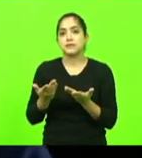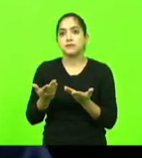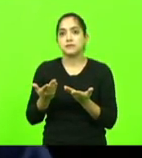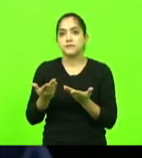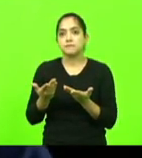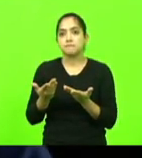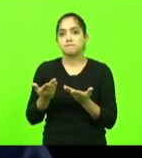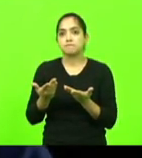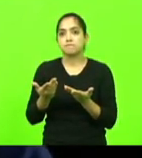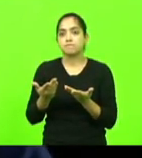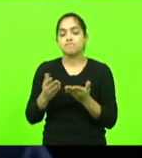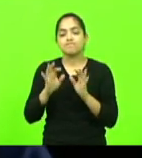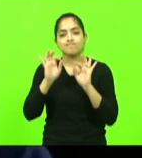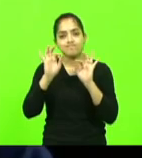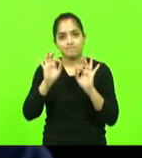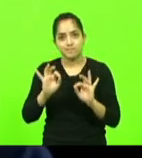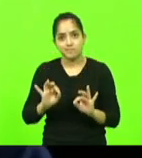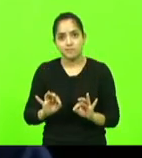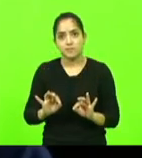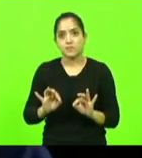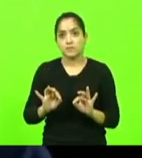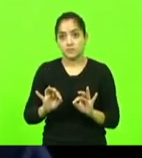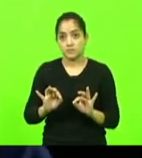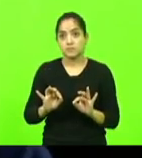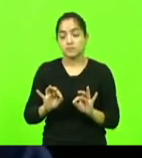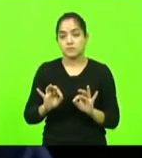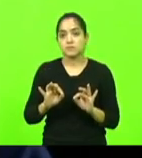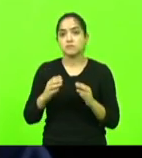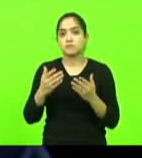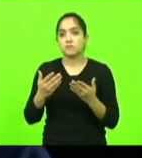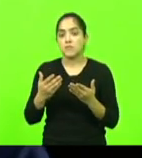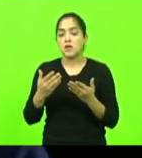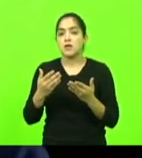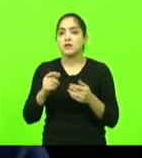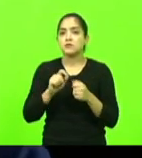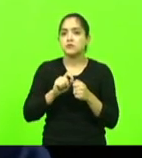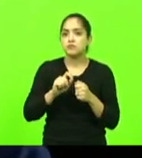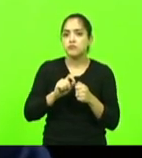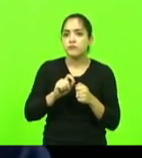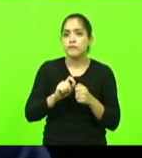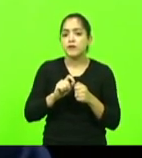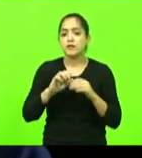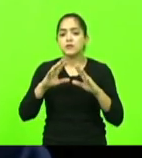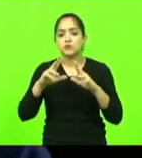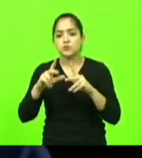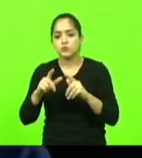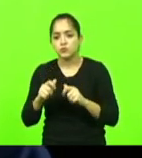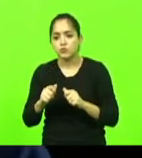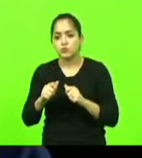Eu tenho certeza de que as investidas que nós fizemos